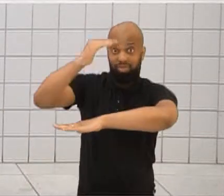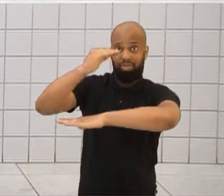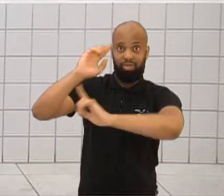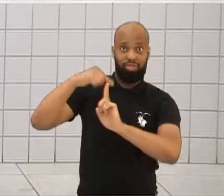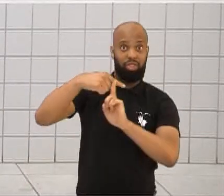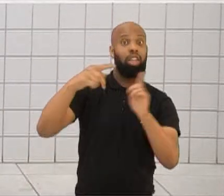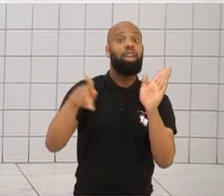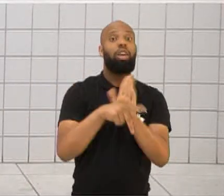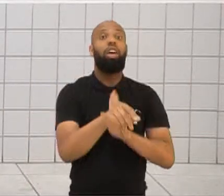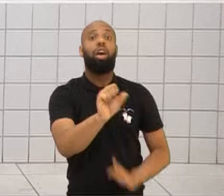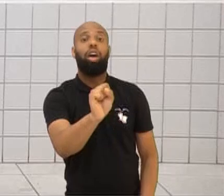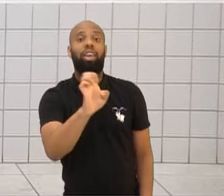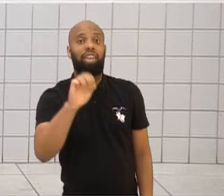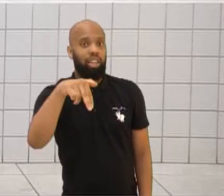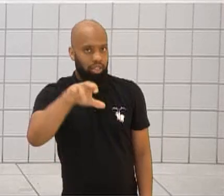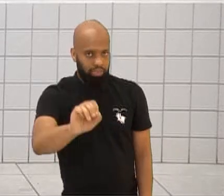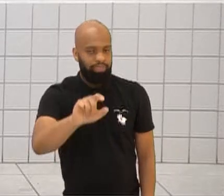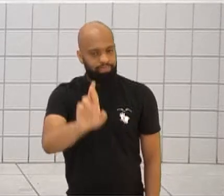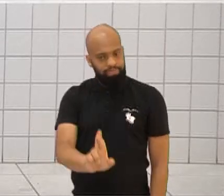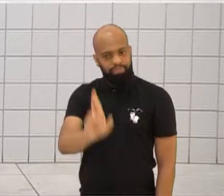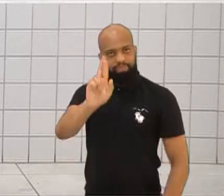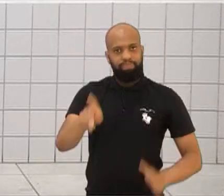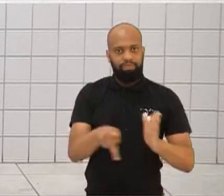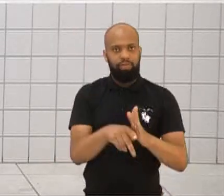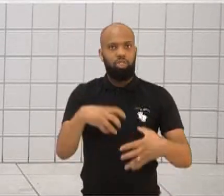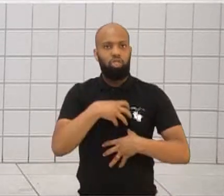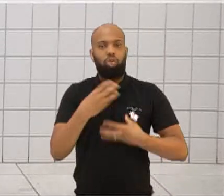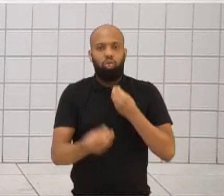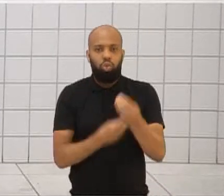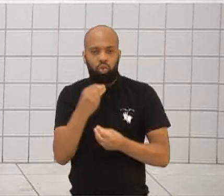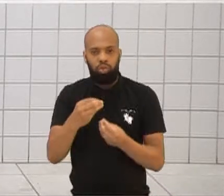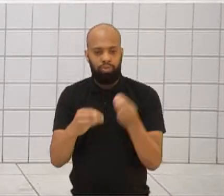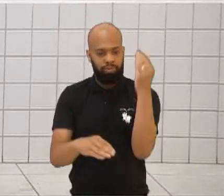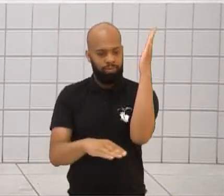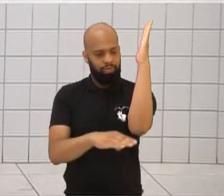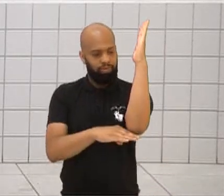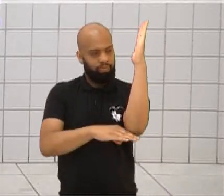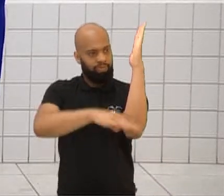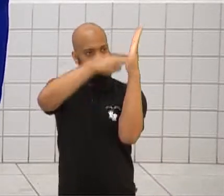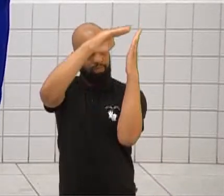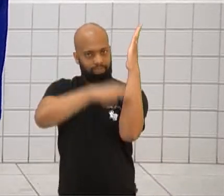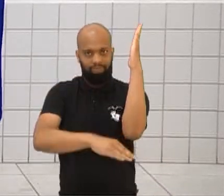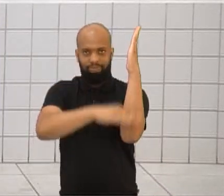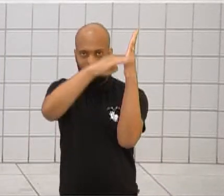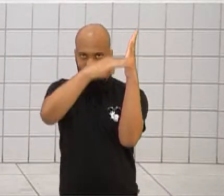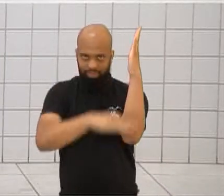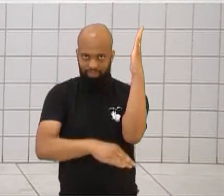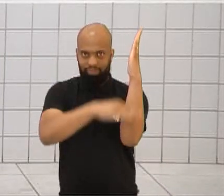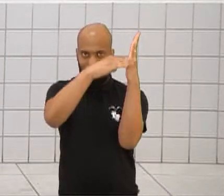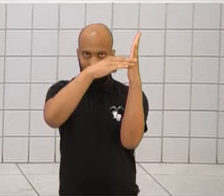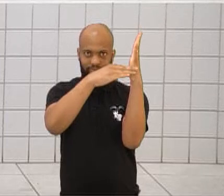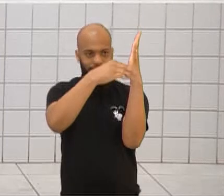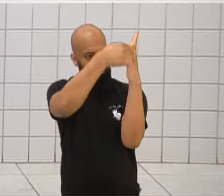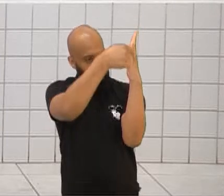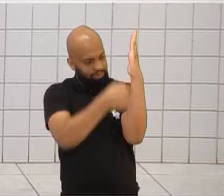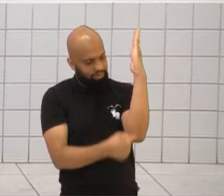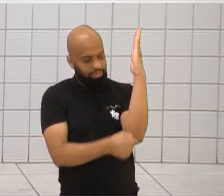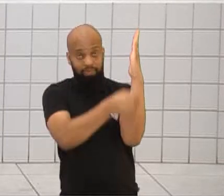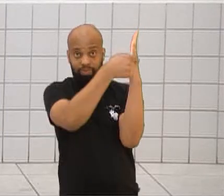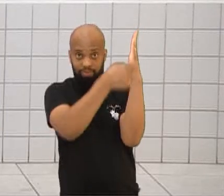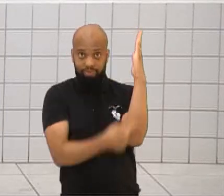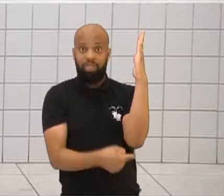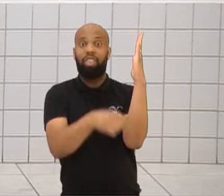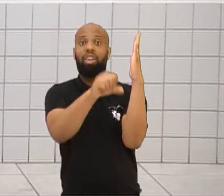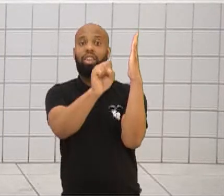positivo. Isso. E como o seno é representado no eixo vertical, aqui é o seno, lembra lá que a professora Arabella explicou? Então, aqui é o seno. Então,